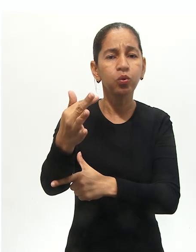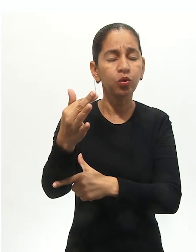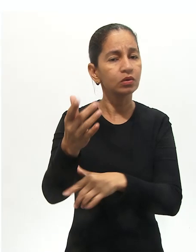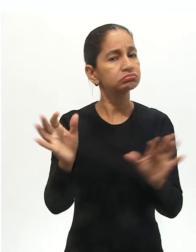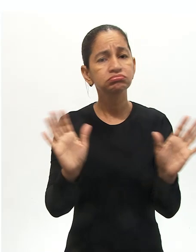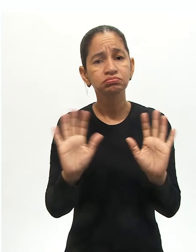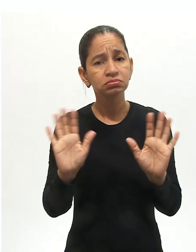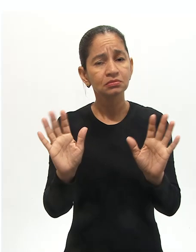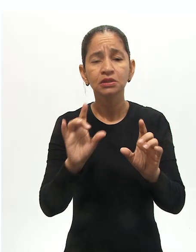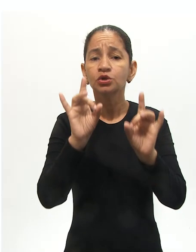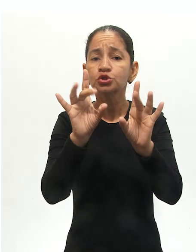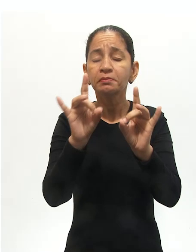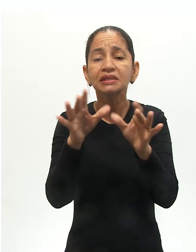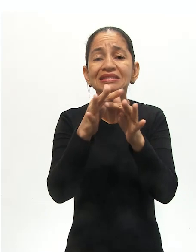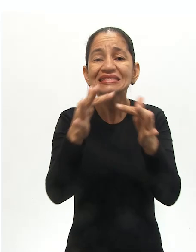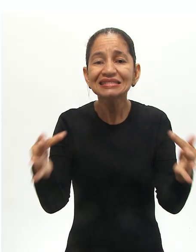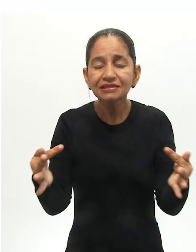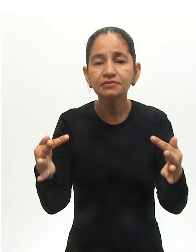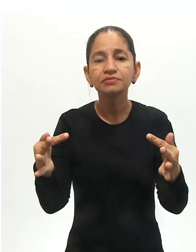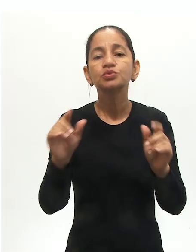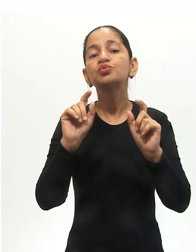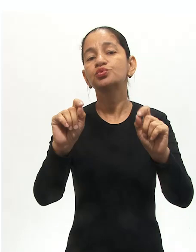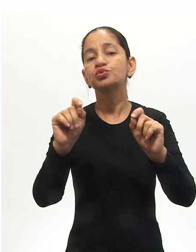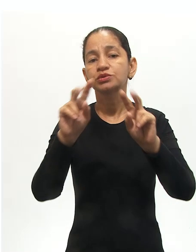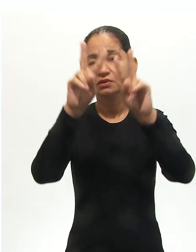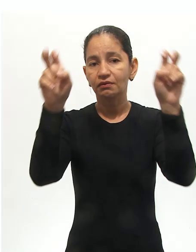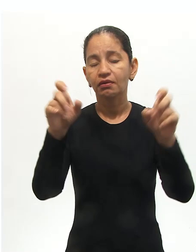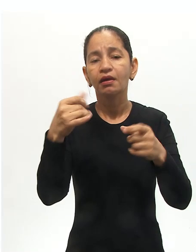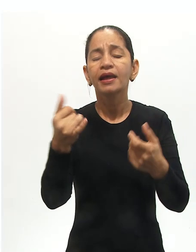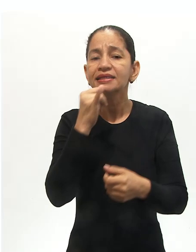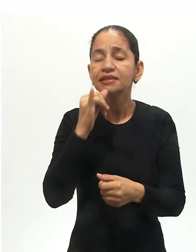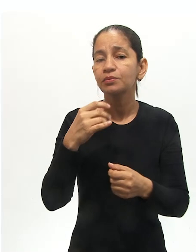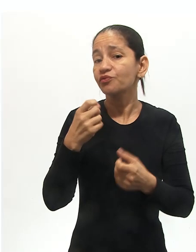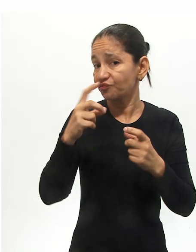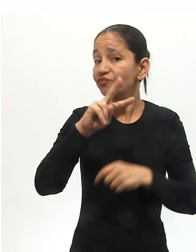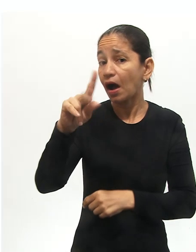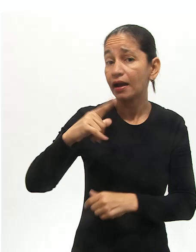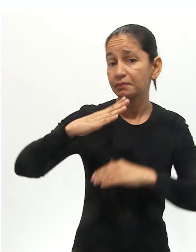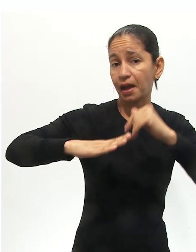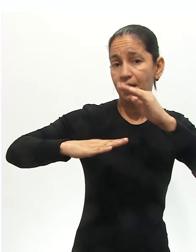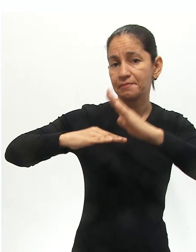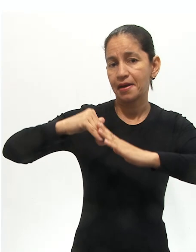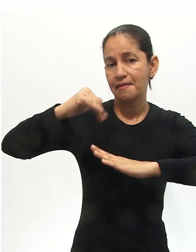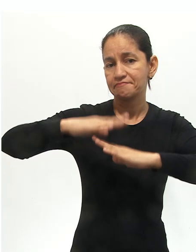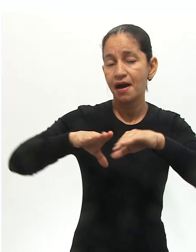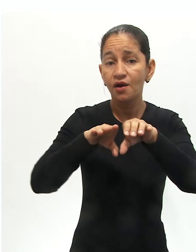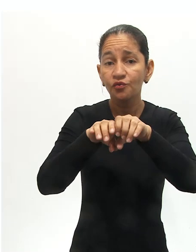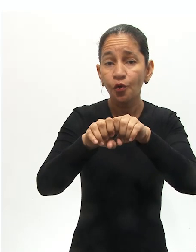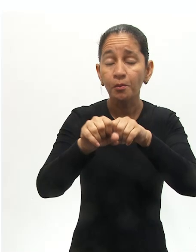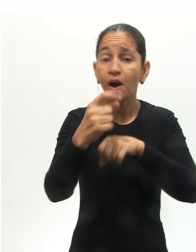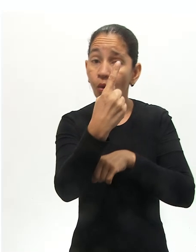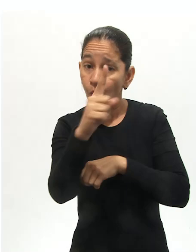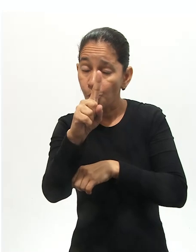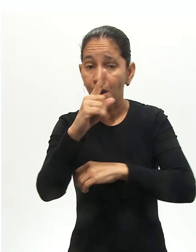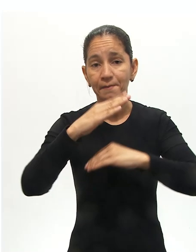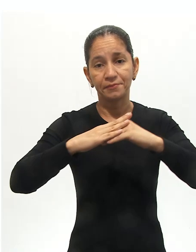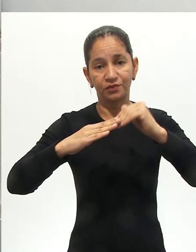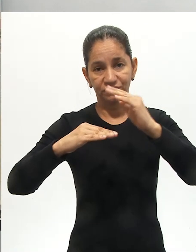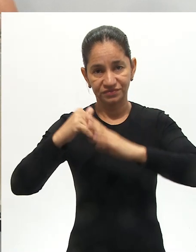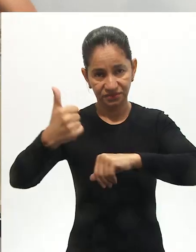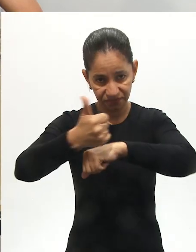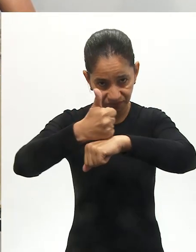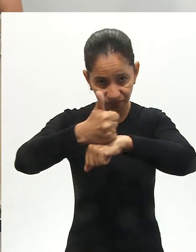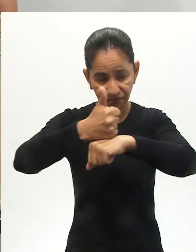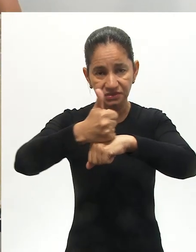apenas o status de empregabilidade. Então, com cada vez mais